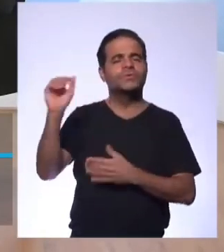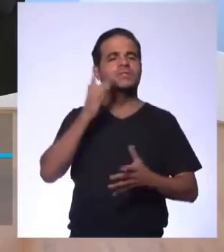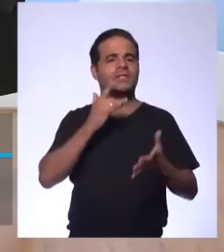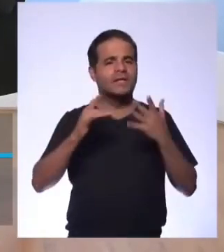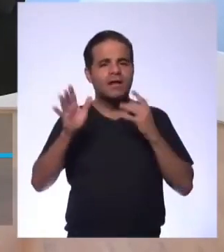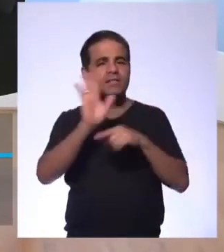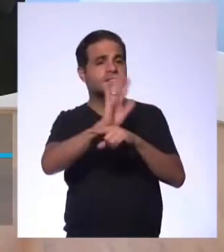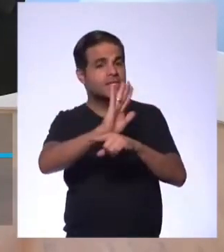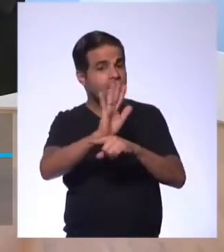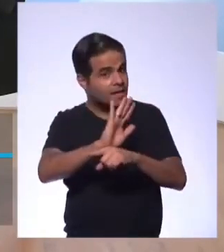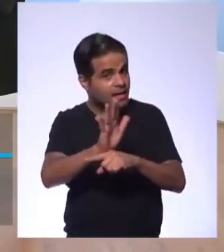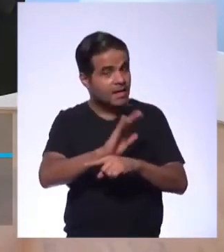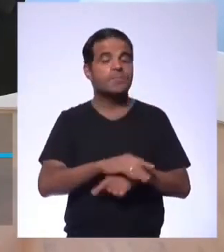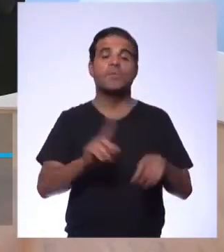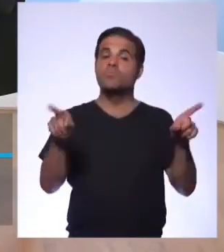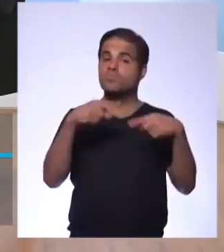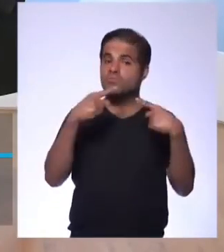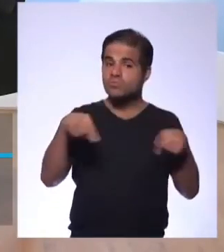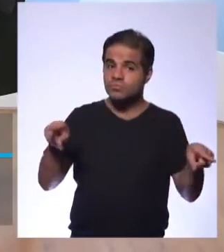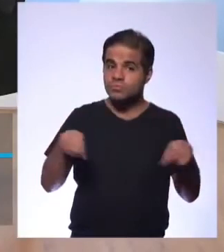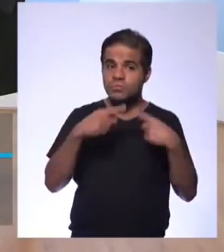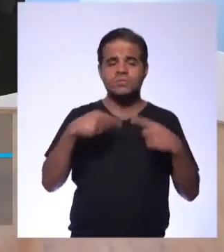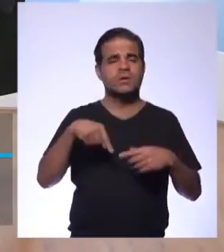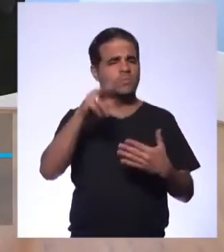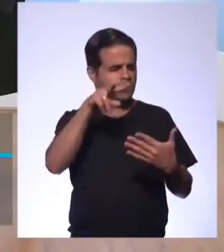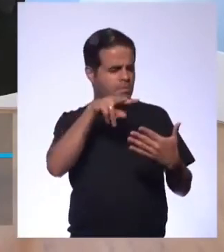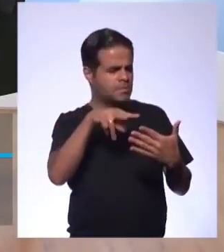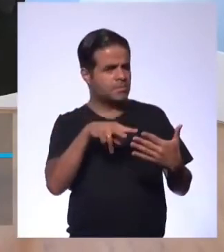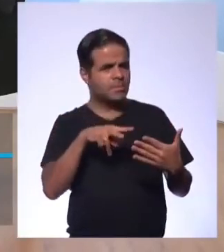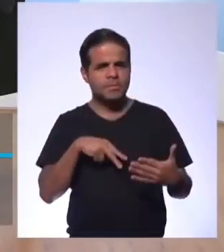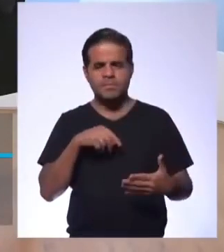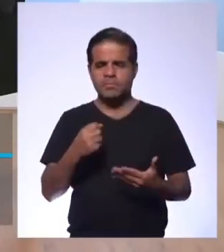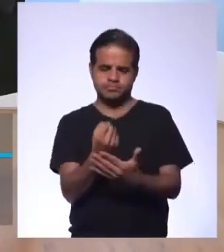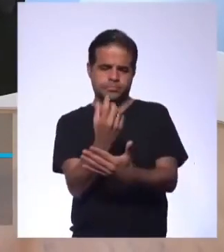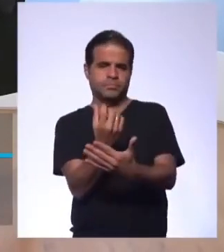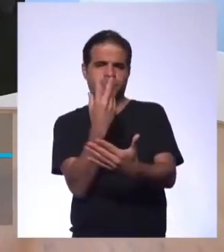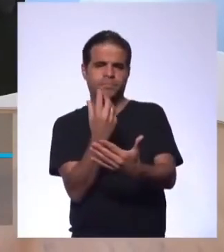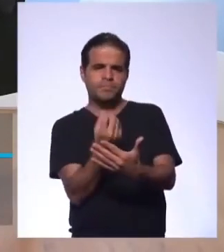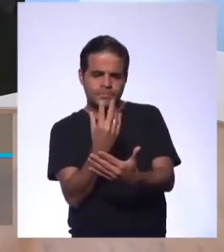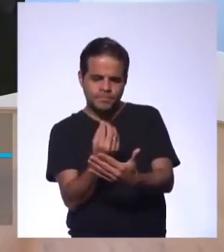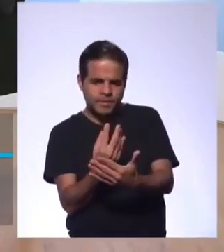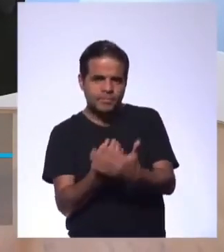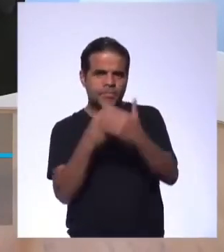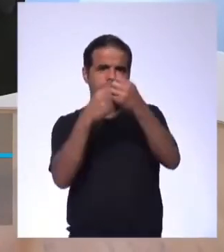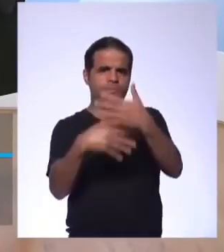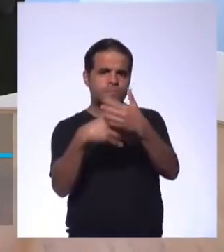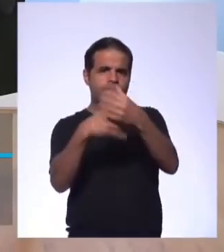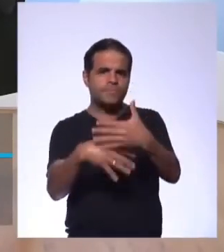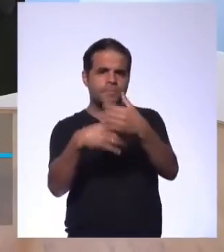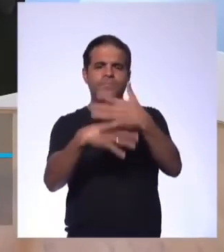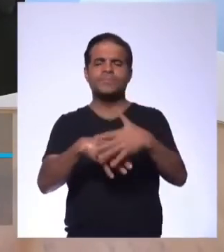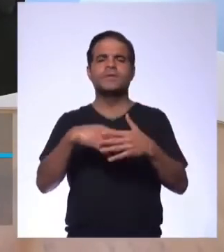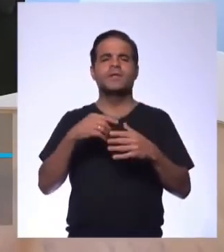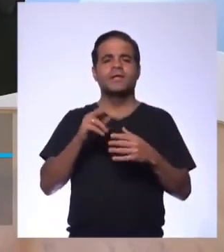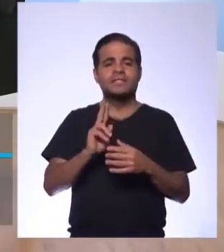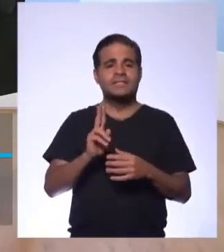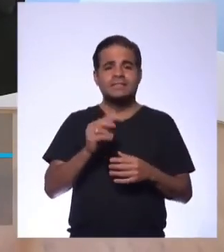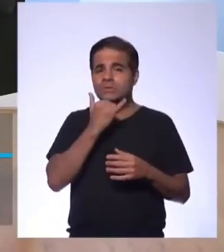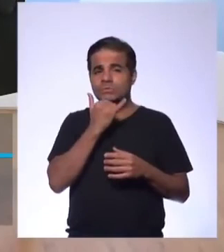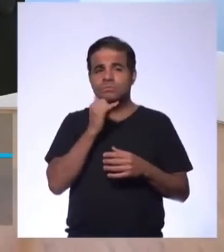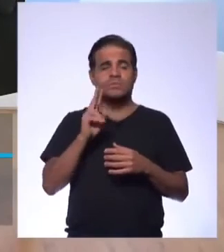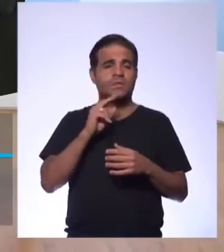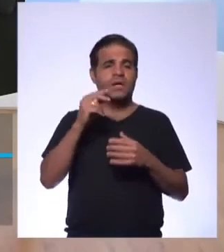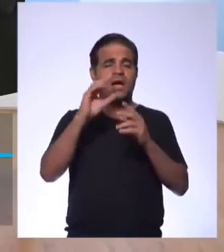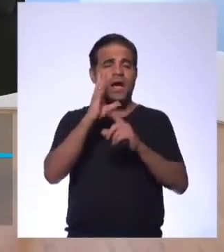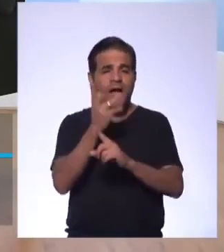teatro, cinema, música. Eu estou lendo o que vem aparecendo aqui, muita gente participando. Perdão não citar os nomes, né? Artes plásticas,